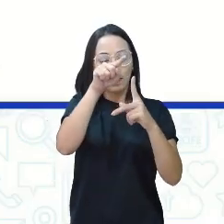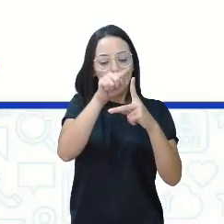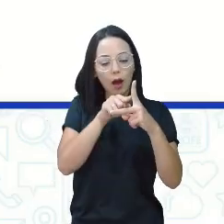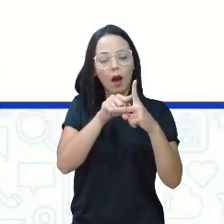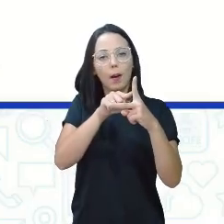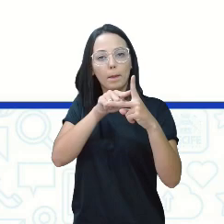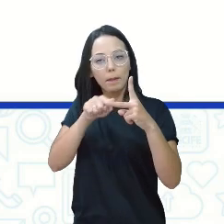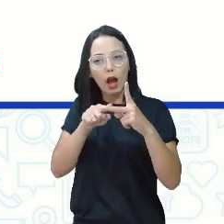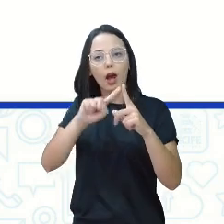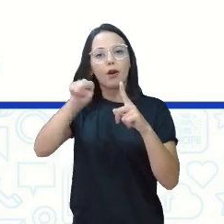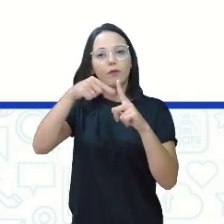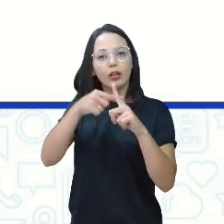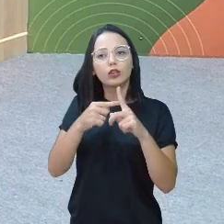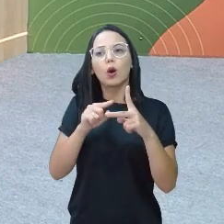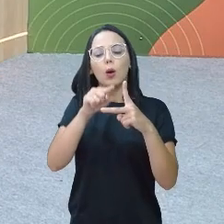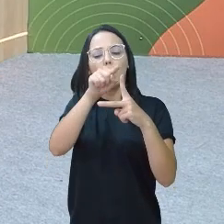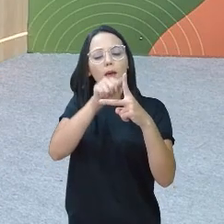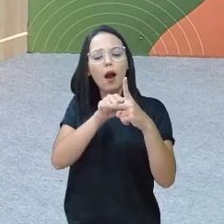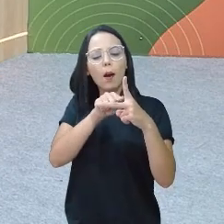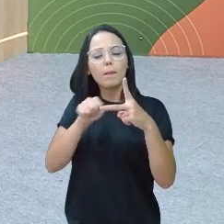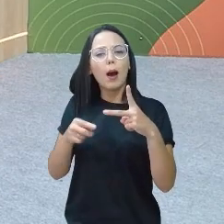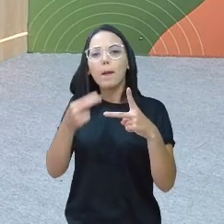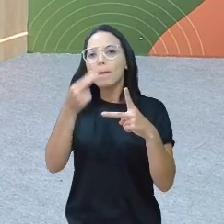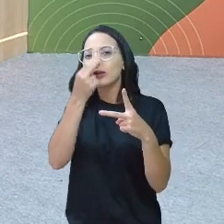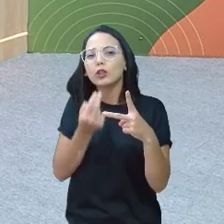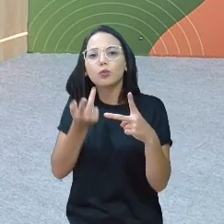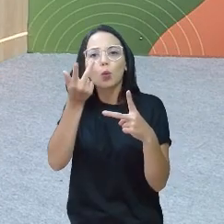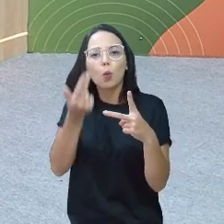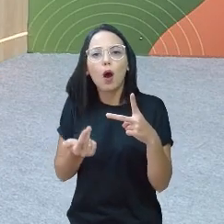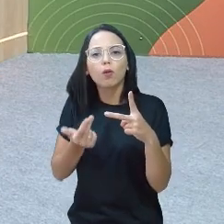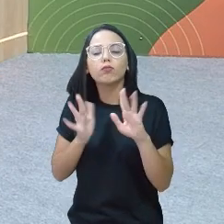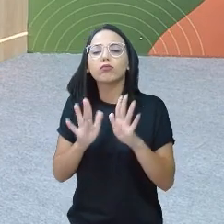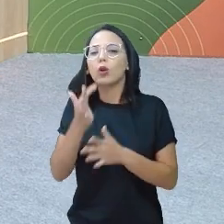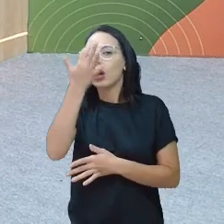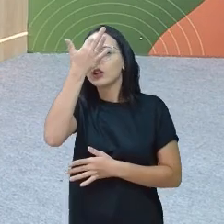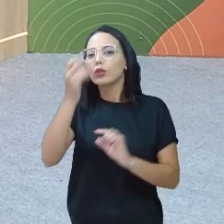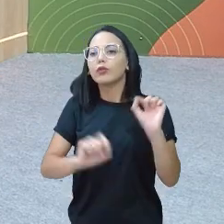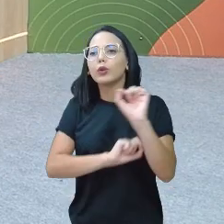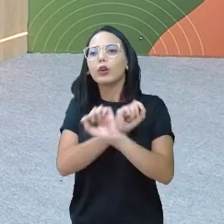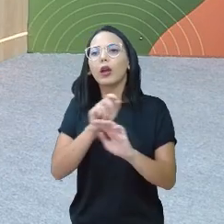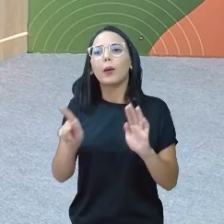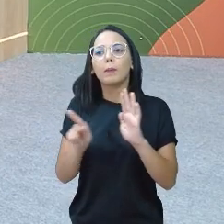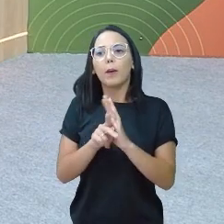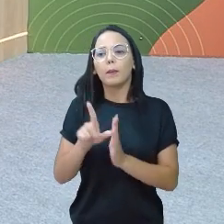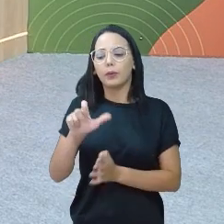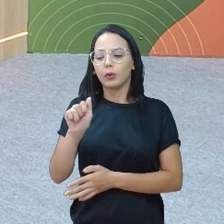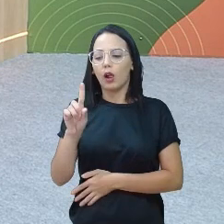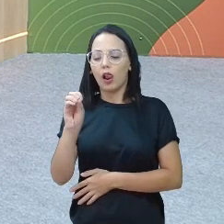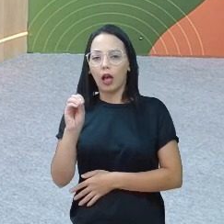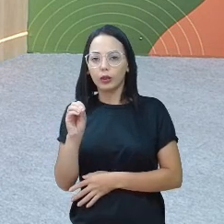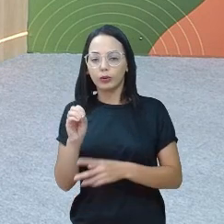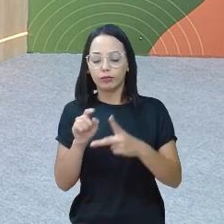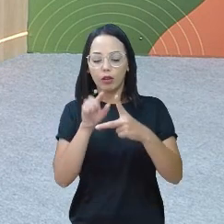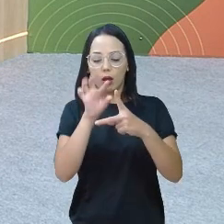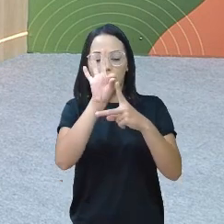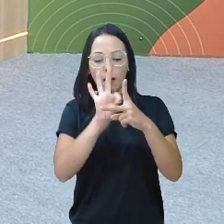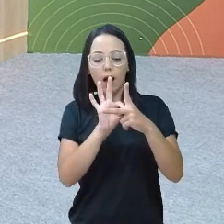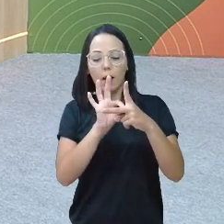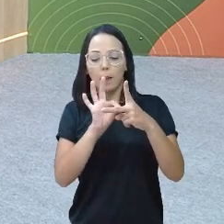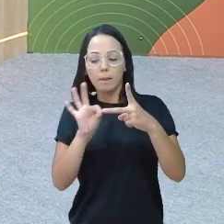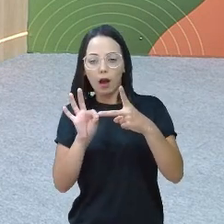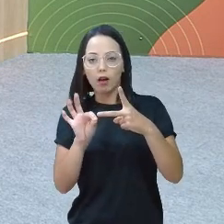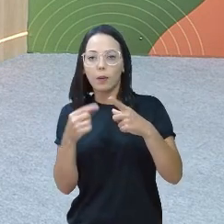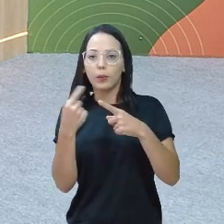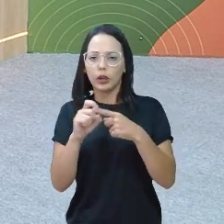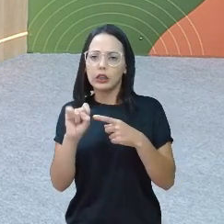a base e a altura vão ter o mesmo valor. Então, eu resolvi chamar de lado do quadrado, né? Se a gente verificar direitinho